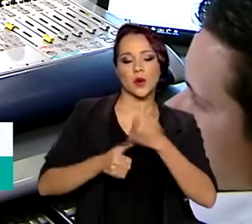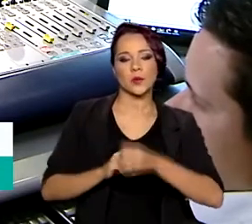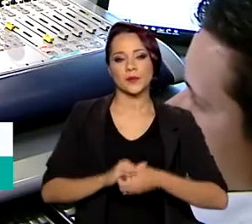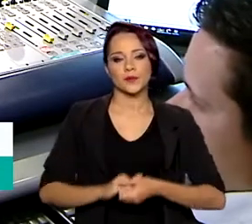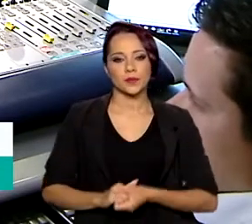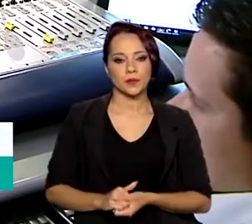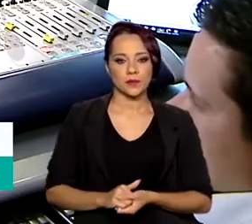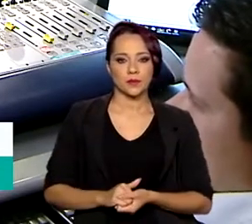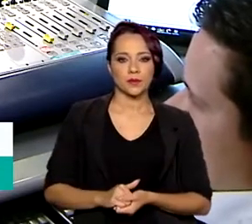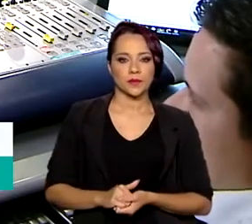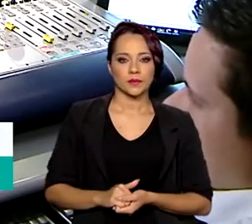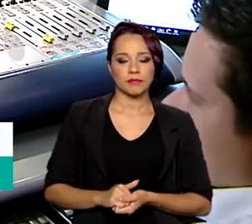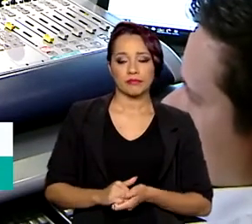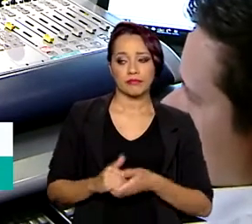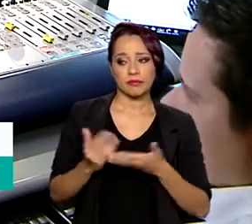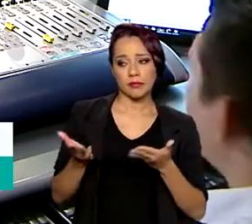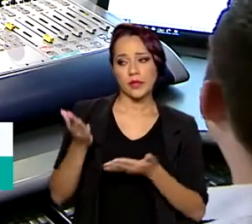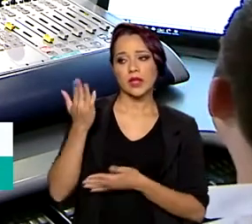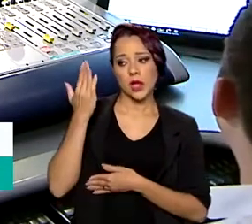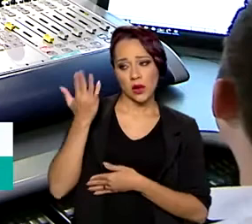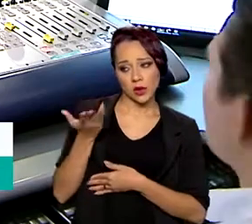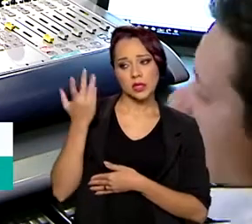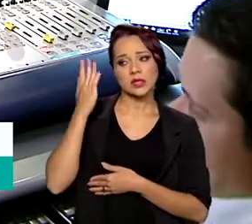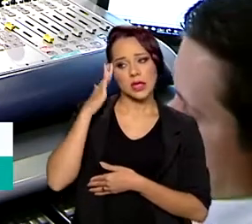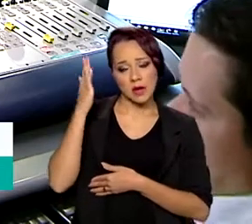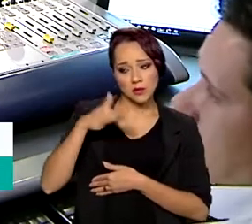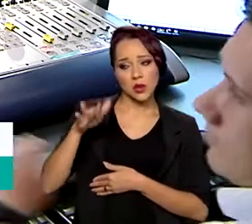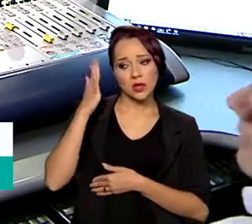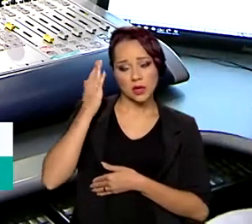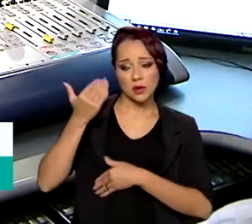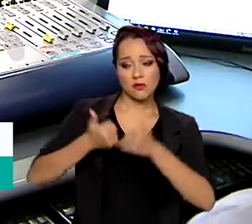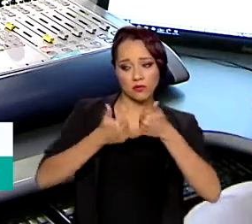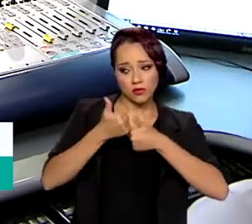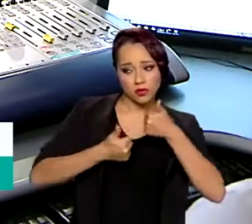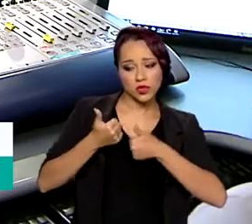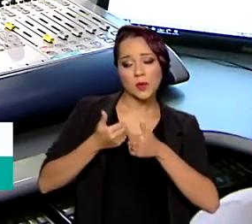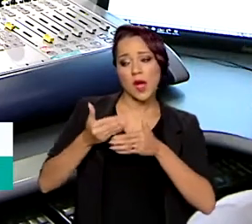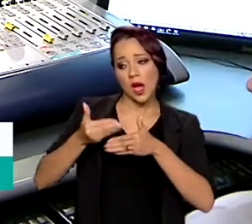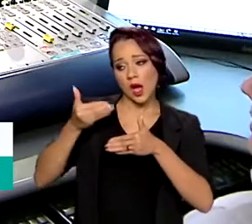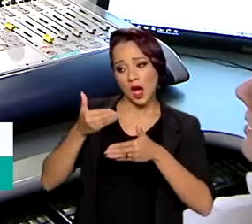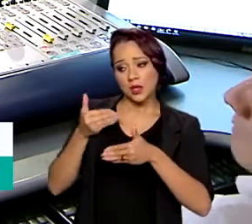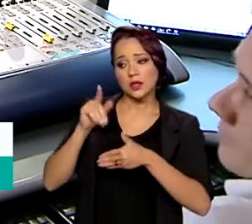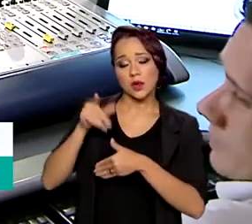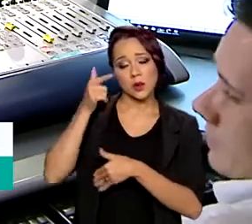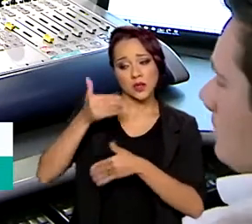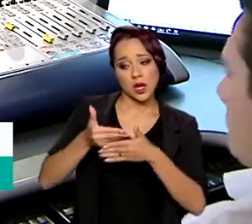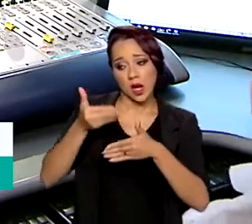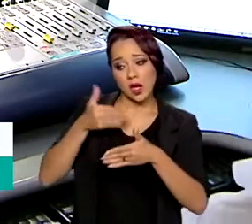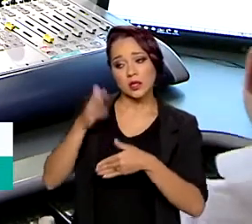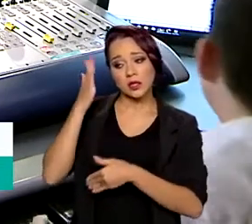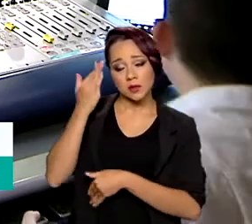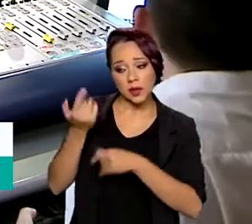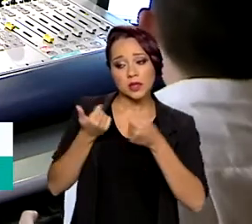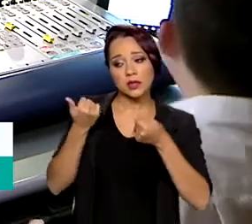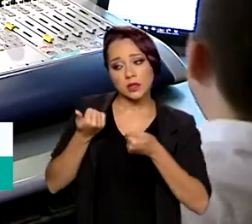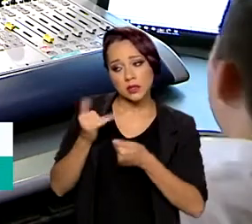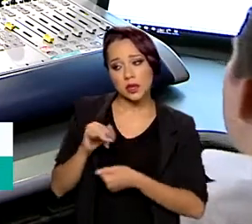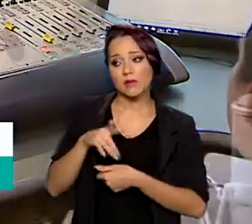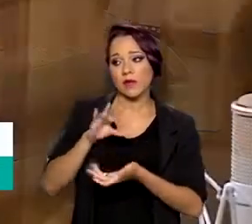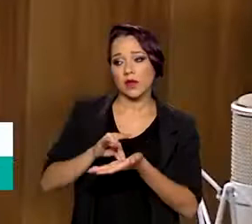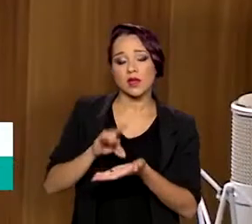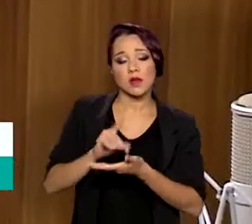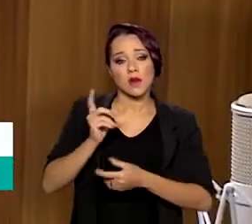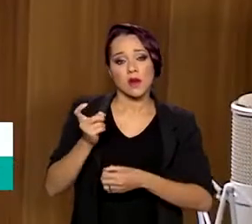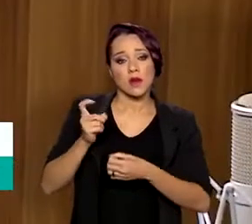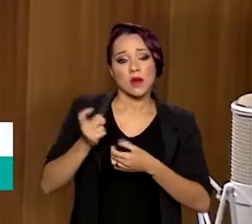comando. É saber de todos que eu gosto que o time marque mais adiantado. E se não consegue marcar adiantado, tem que saber ser solidário mesmo e